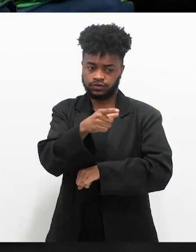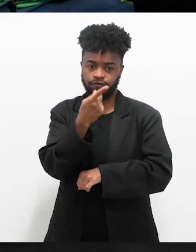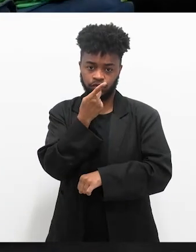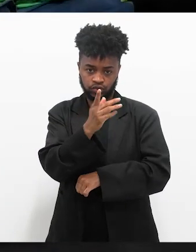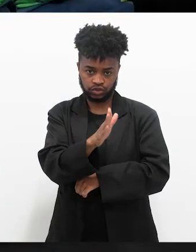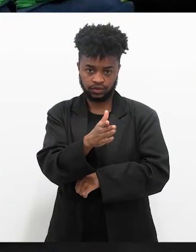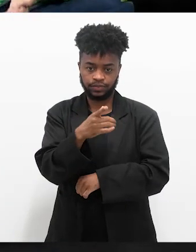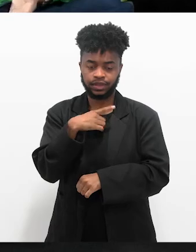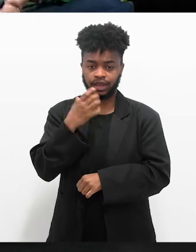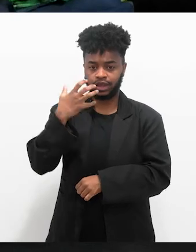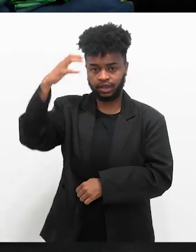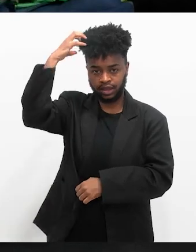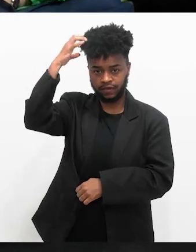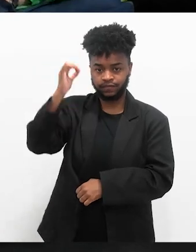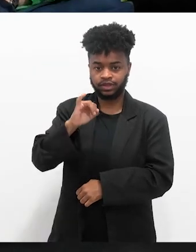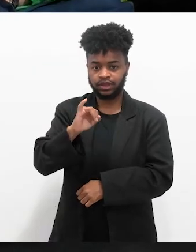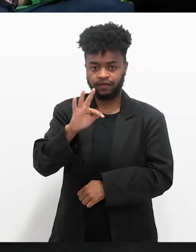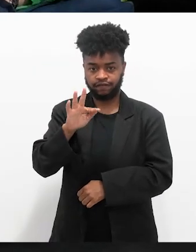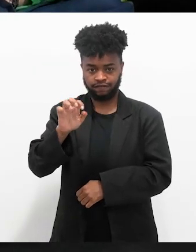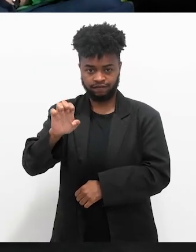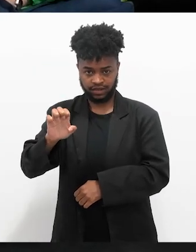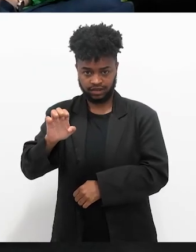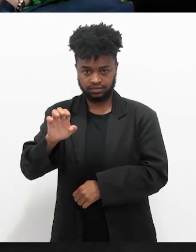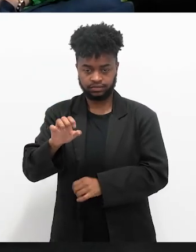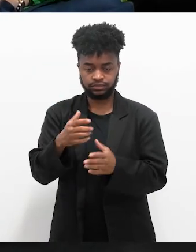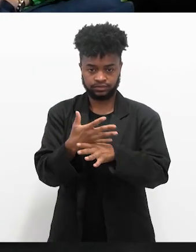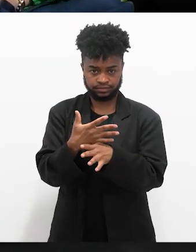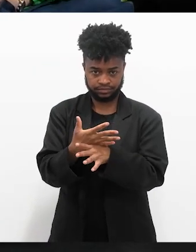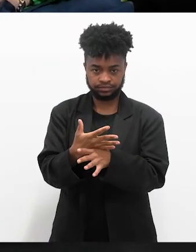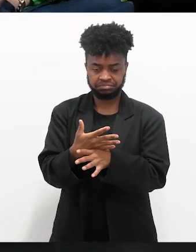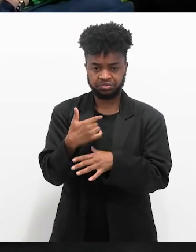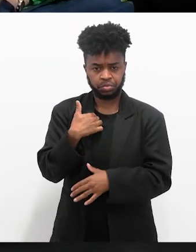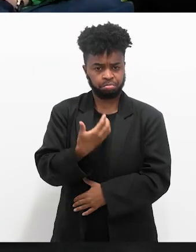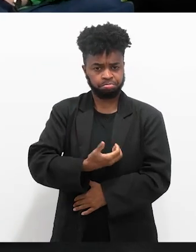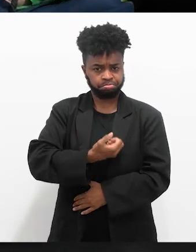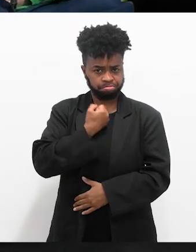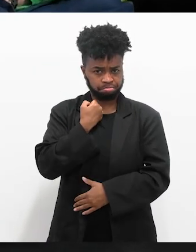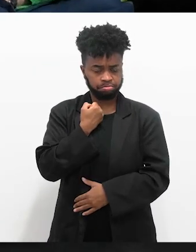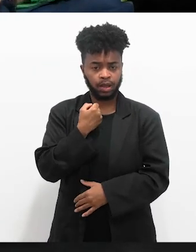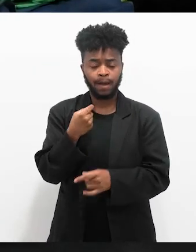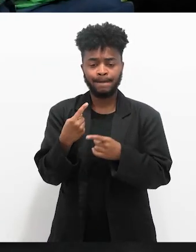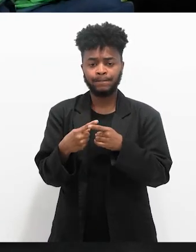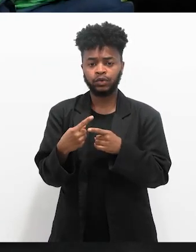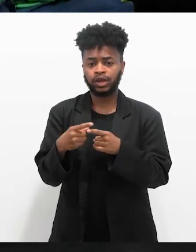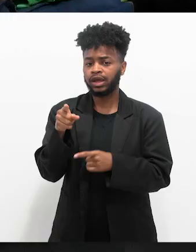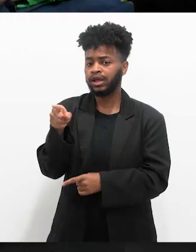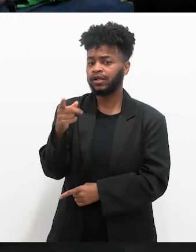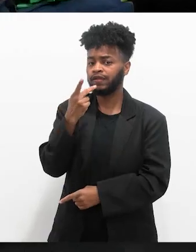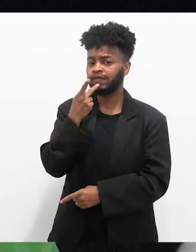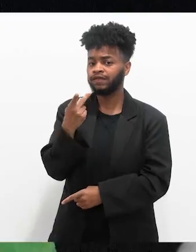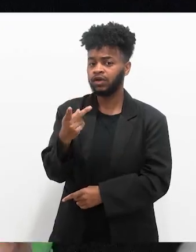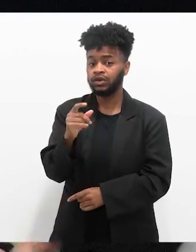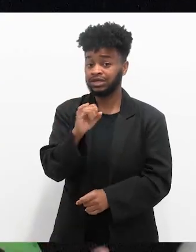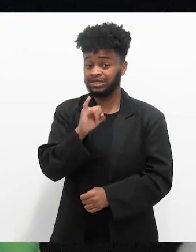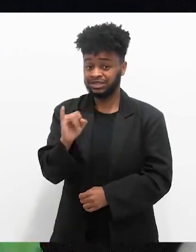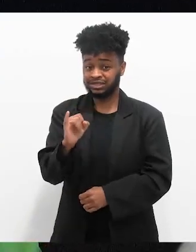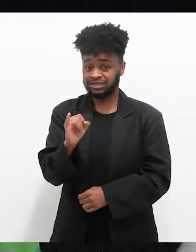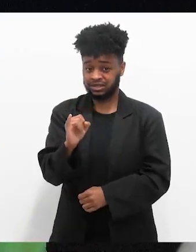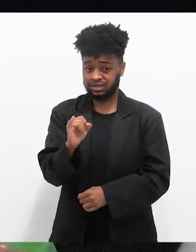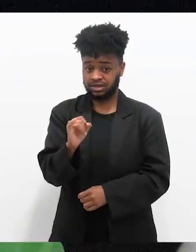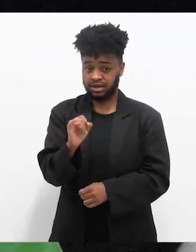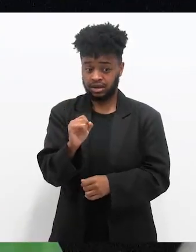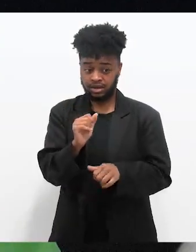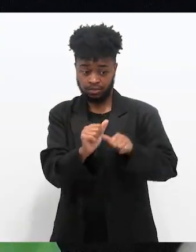o Rei de Fé, Sim. né? Me surpreendeu quando ele disse que a pessoa, para ser um sacerdote, ela tem que